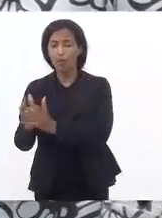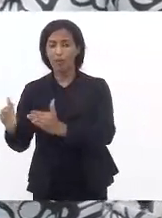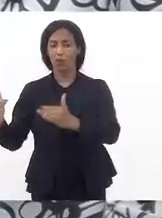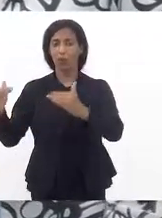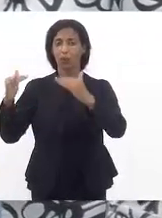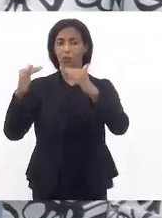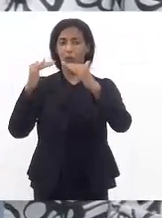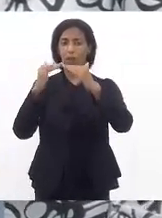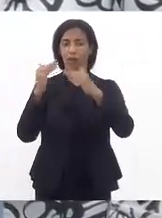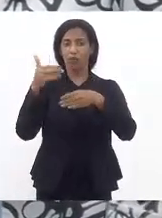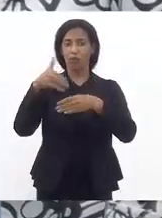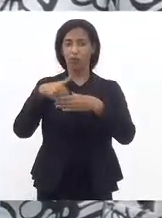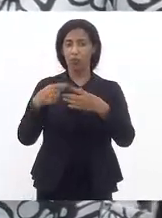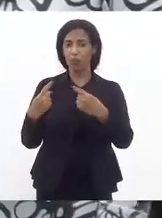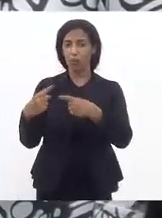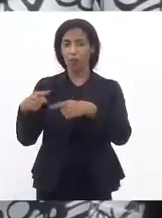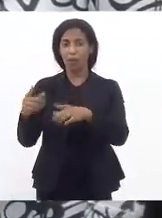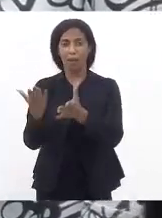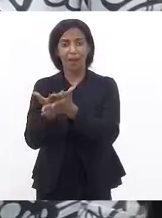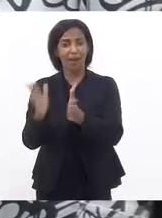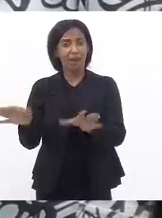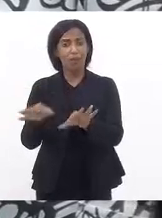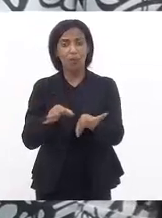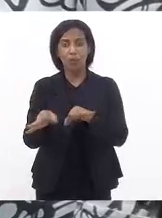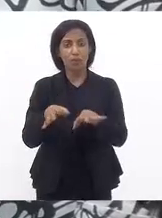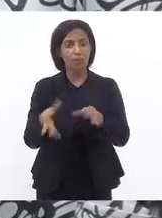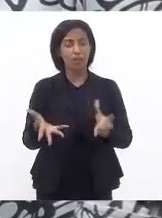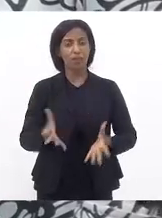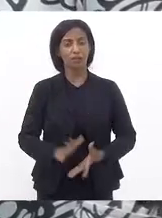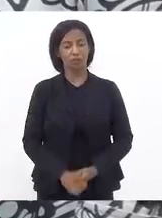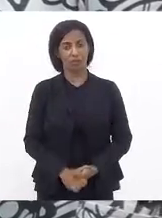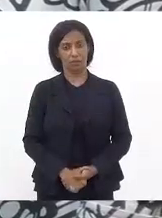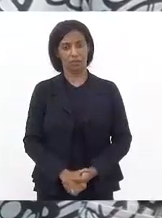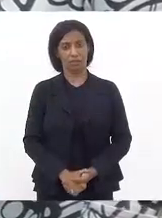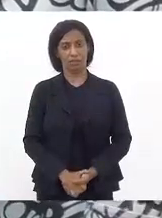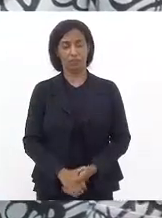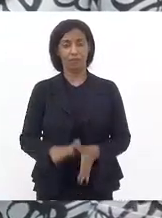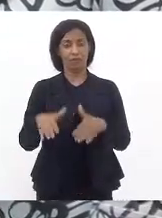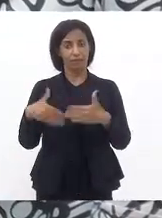votar encontraram acabou o projeto aí